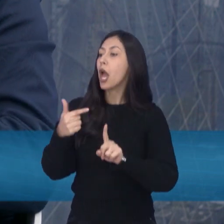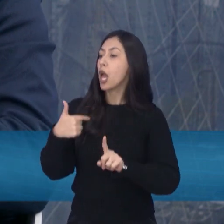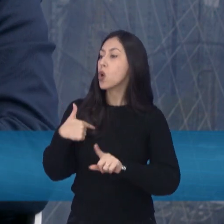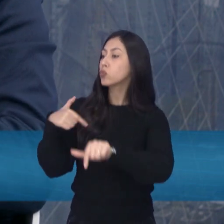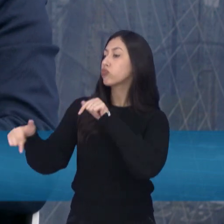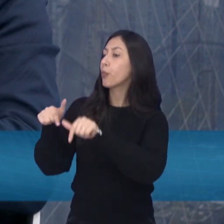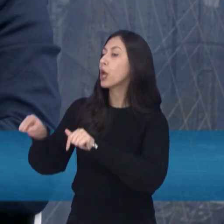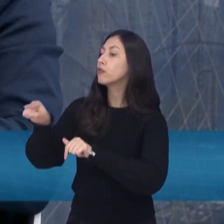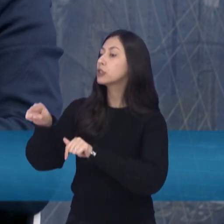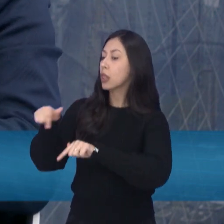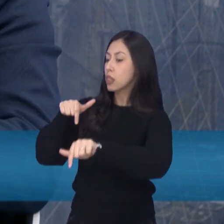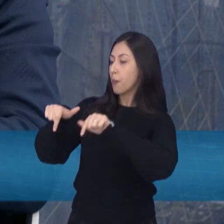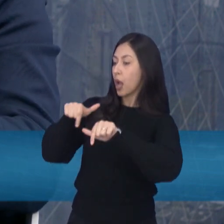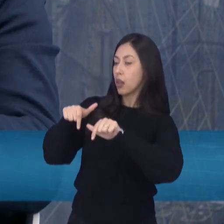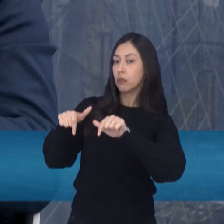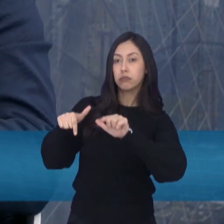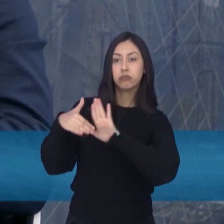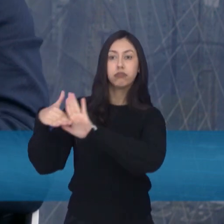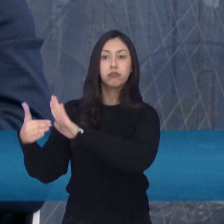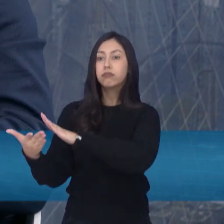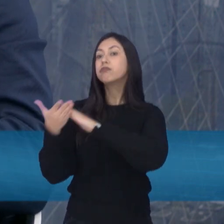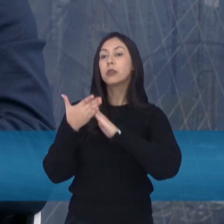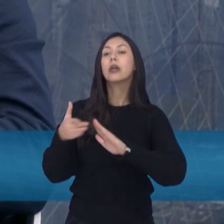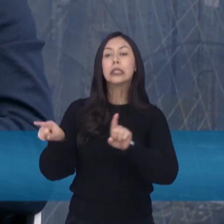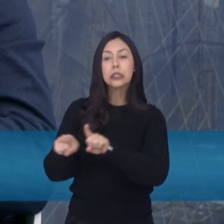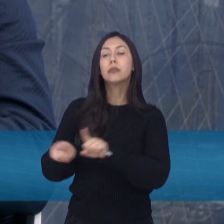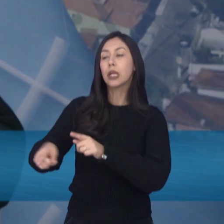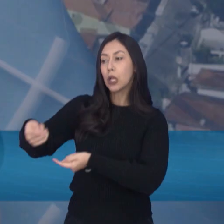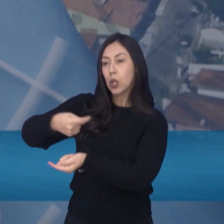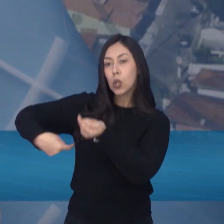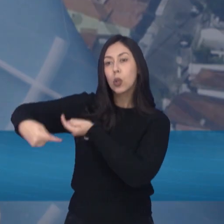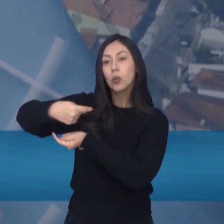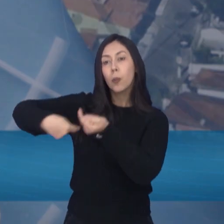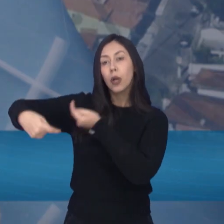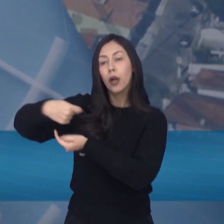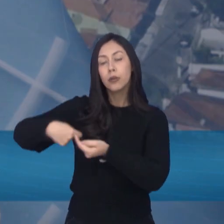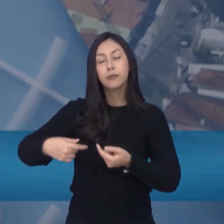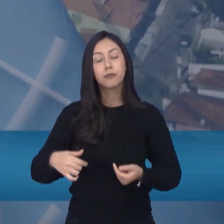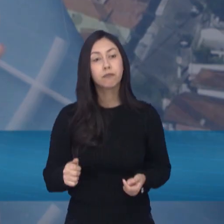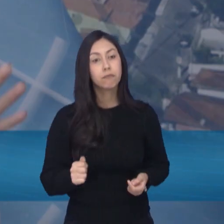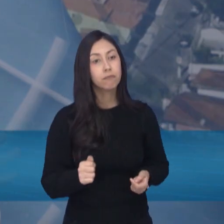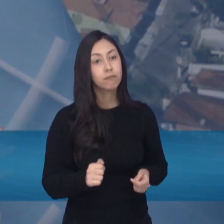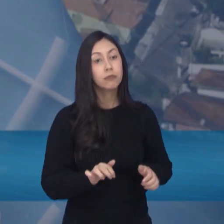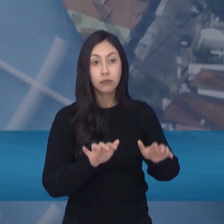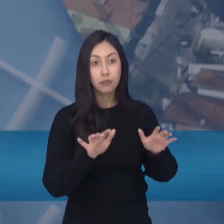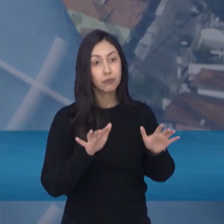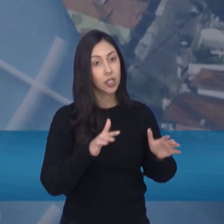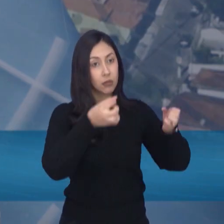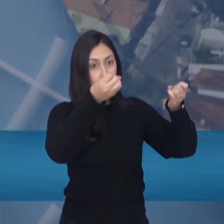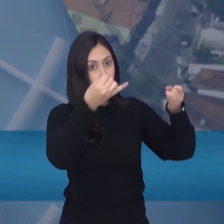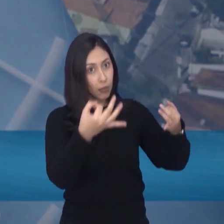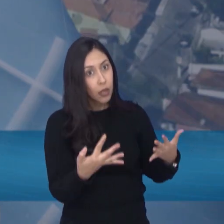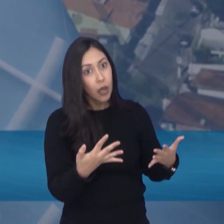eu faço parte do sistema econômico ali determinado, desenhado onde eu estou. Paulo, parece, para a gente explicar